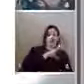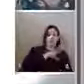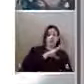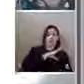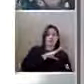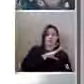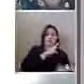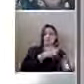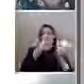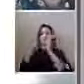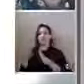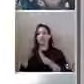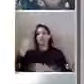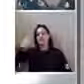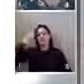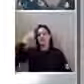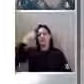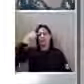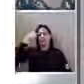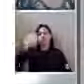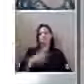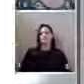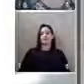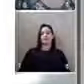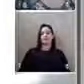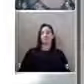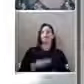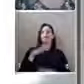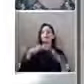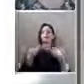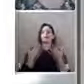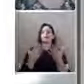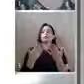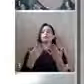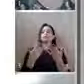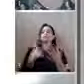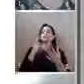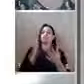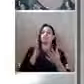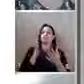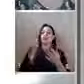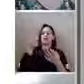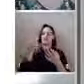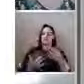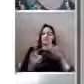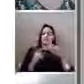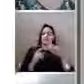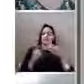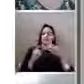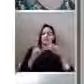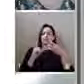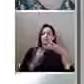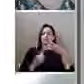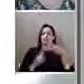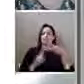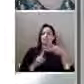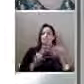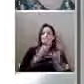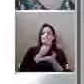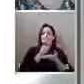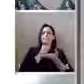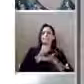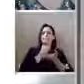no caso da língua espanhola. E, como já foi já antecipado, uma base